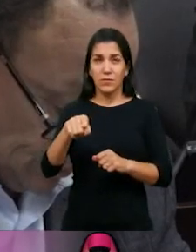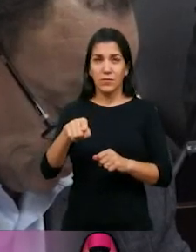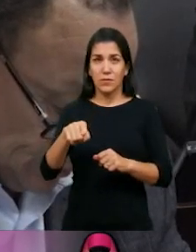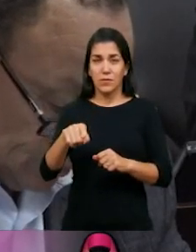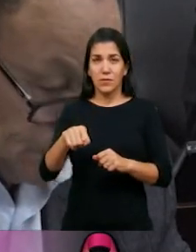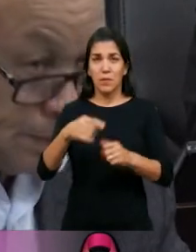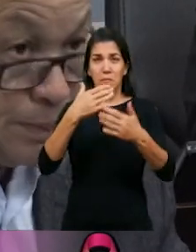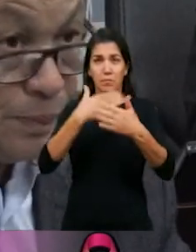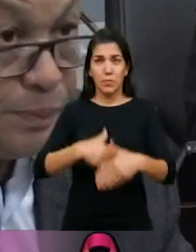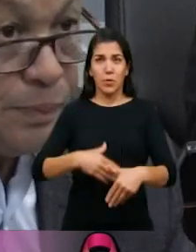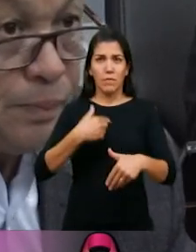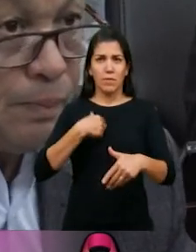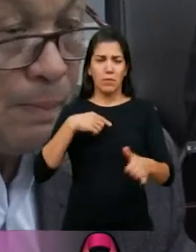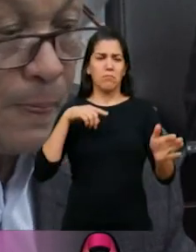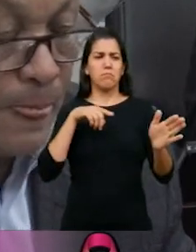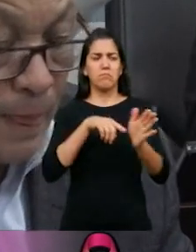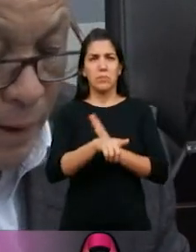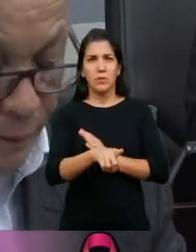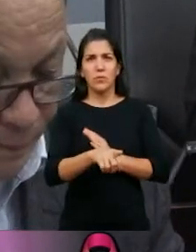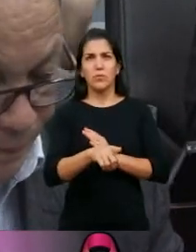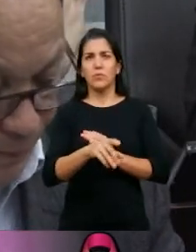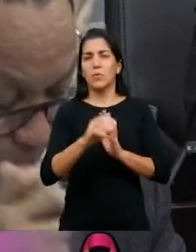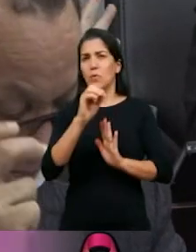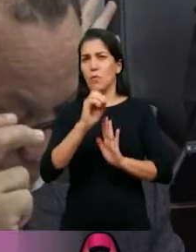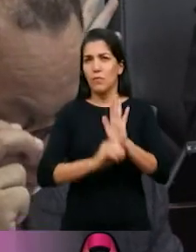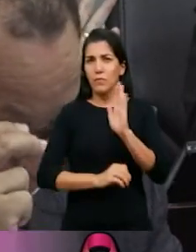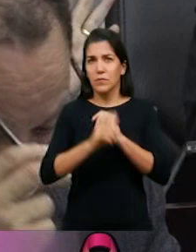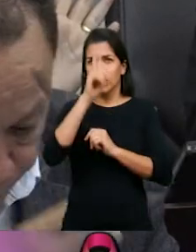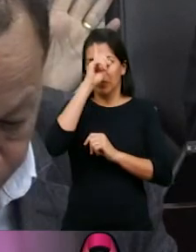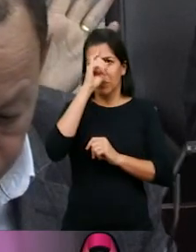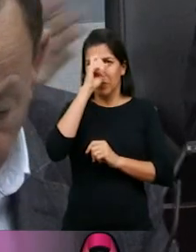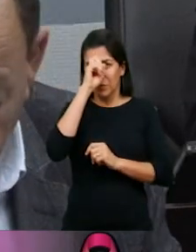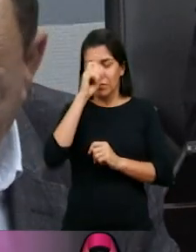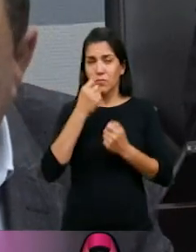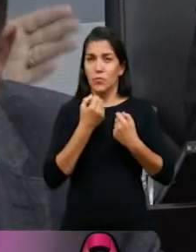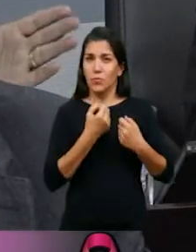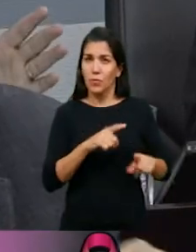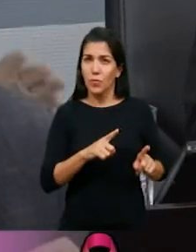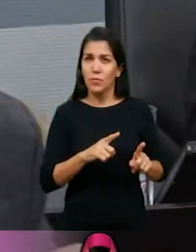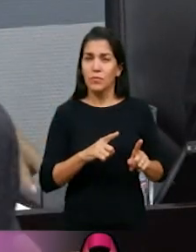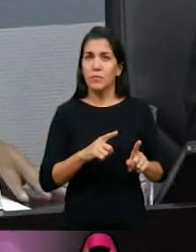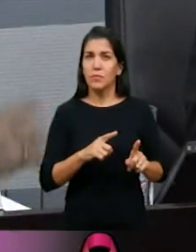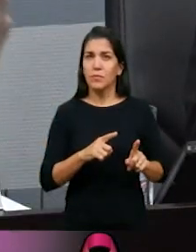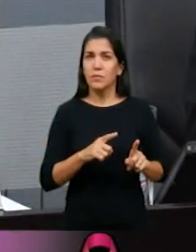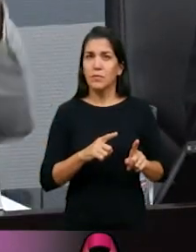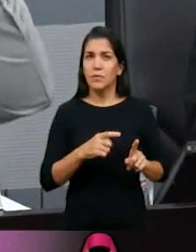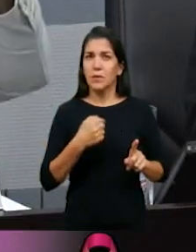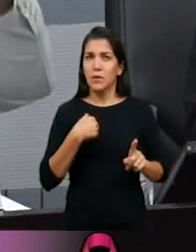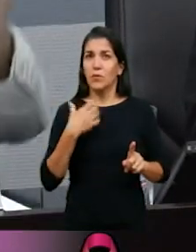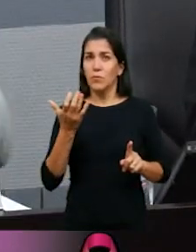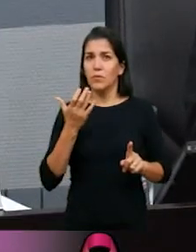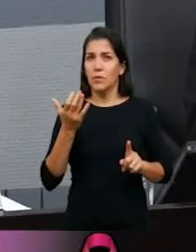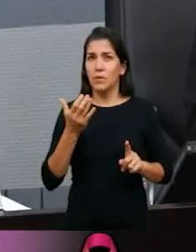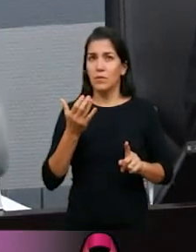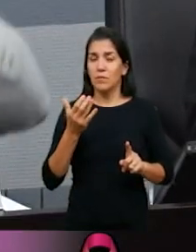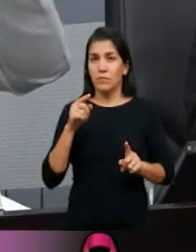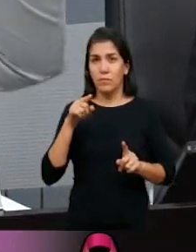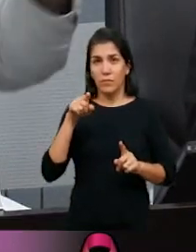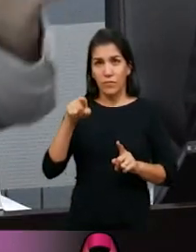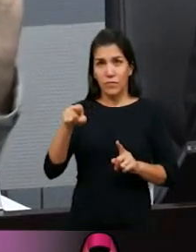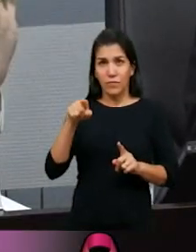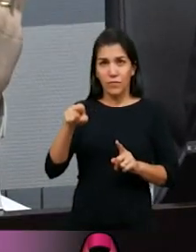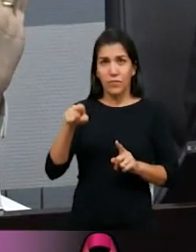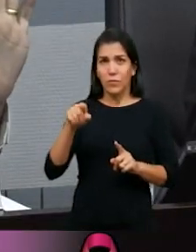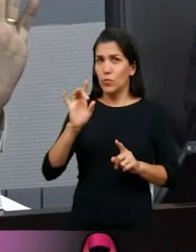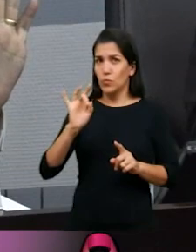comprove que eu tenho algum questionamento ou ofício, que busque na casa. Entendeu? Que eu tomo... Eu quero que ele fale dele. Não me coloque